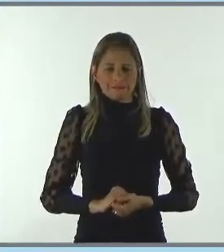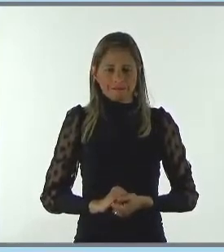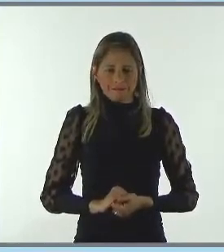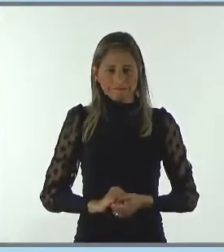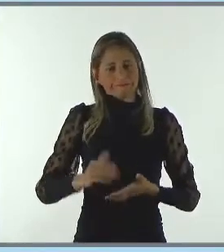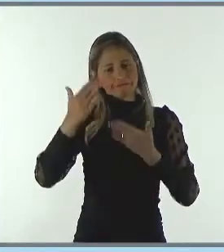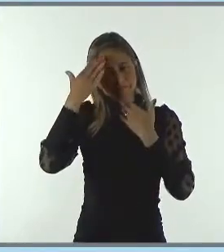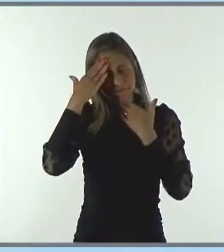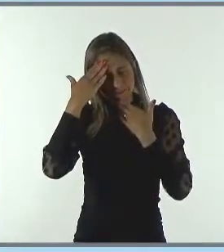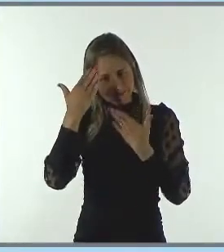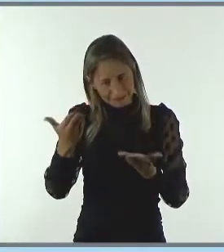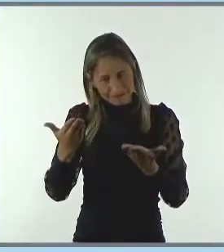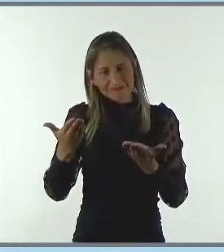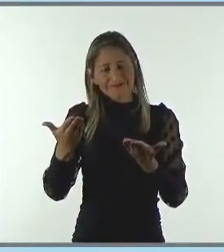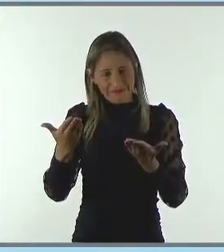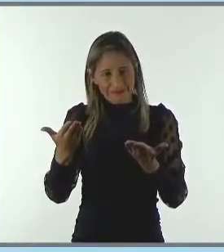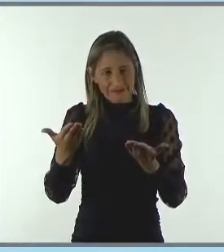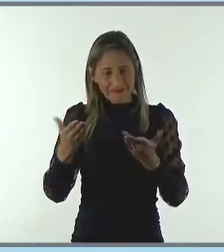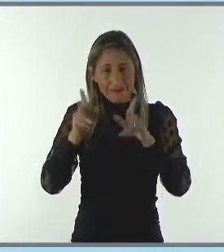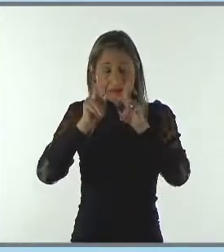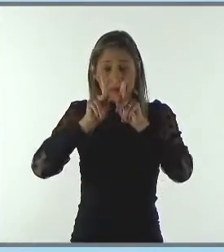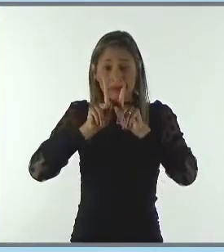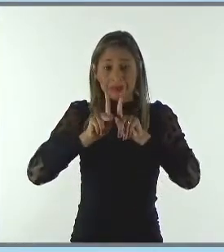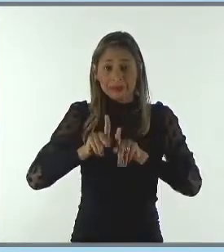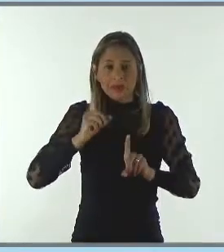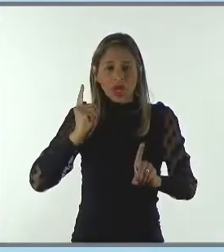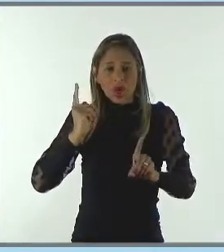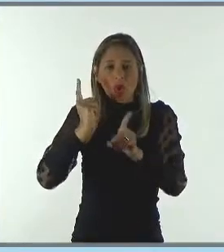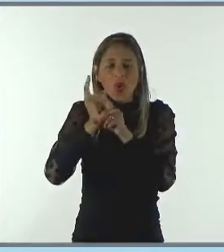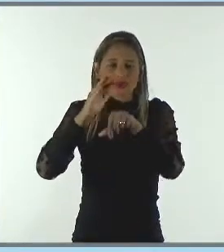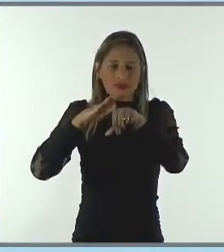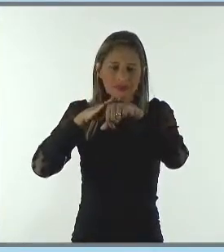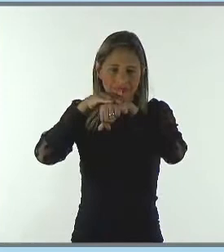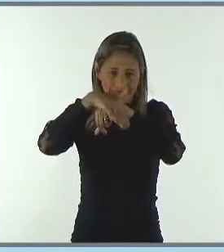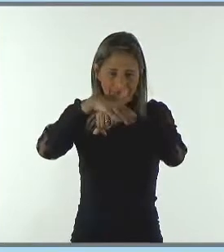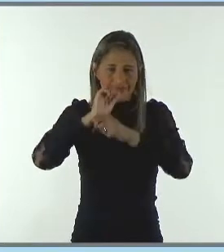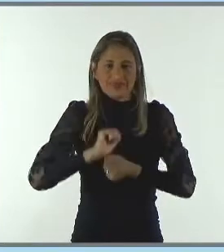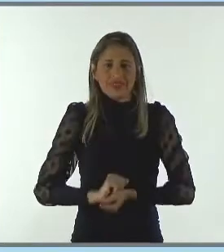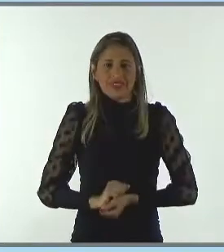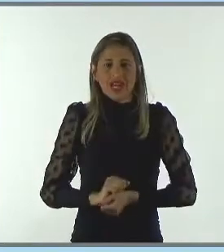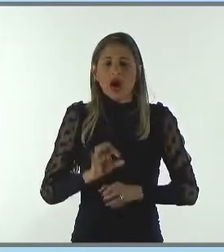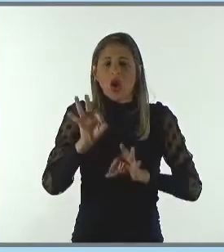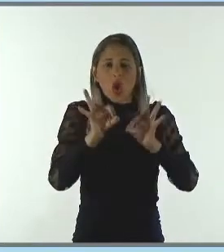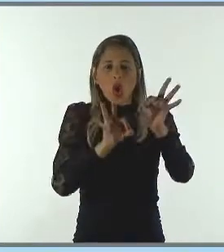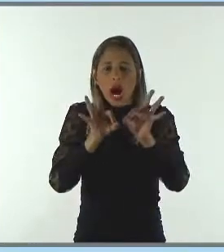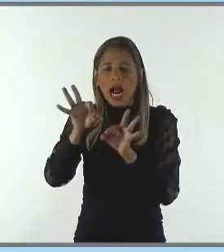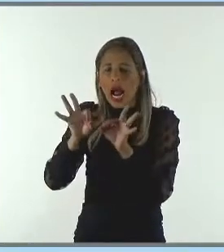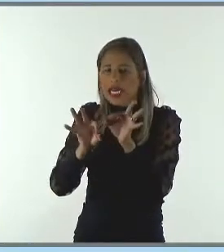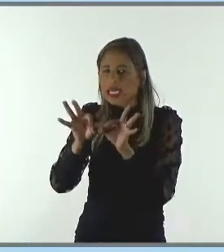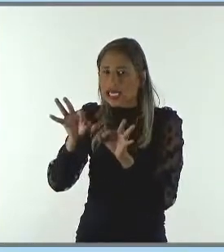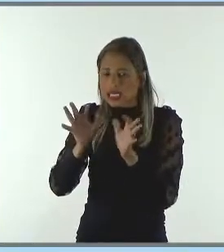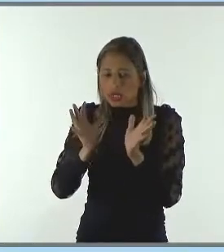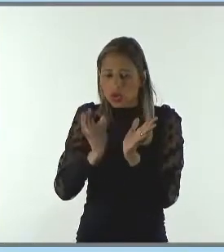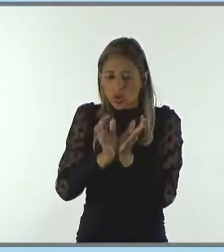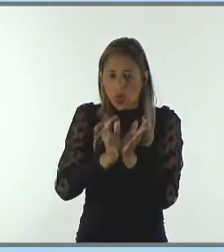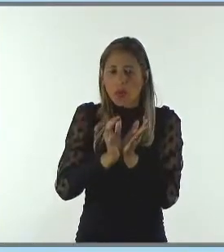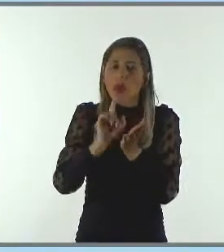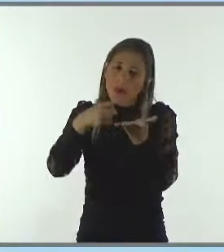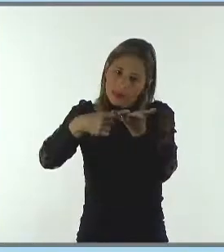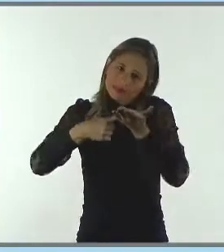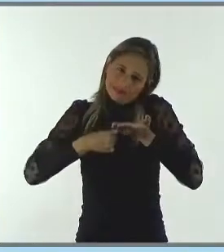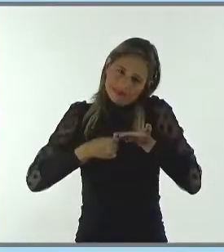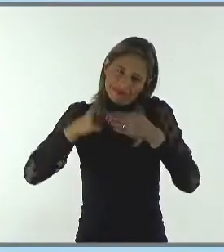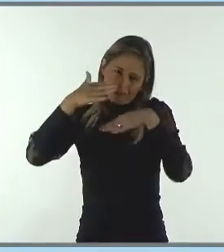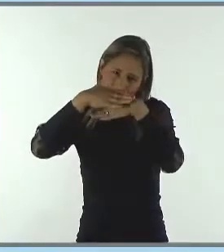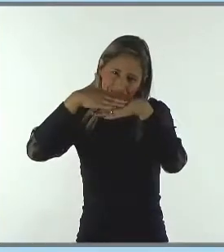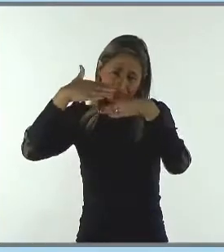Agradeço a todo mundo aí pelo encontro dessa noite, a toda a organização do FLI-BH, pela gentileza do convite,